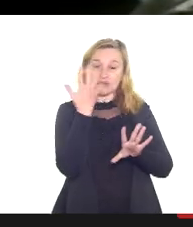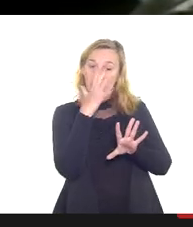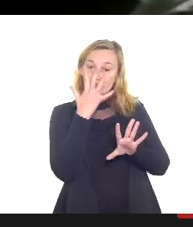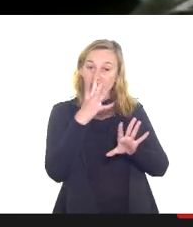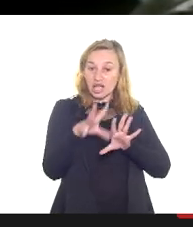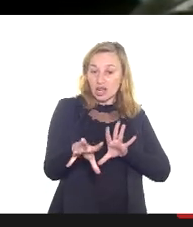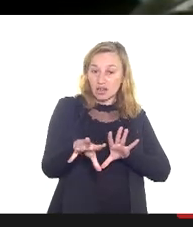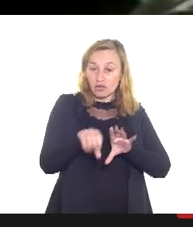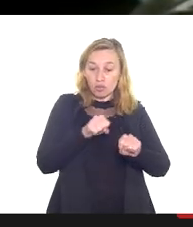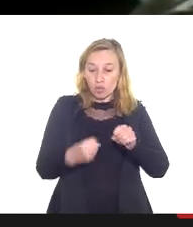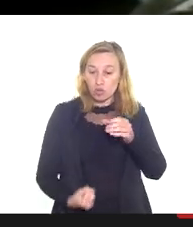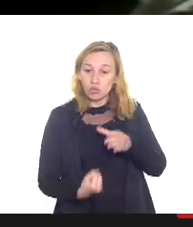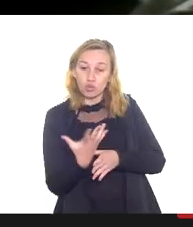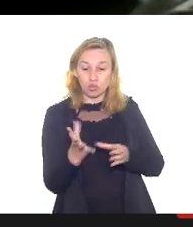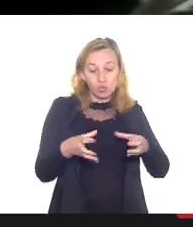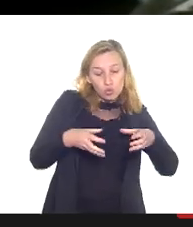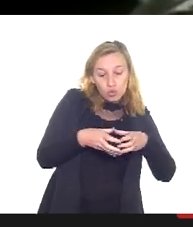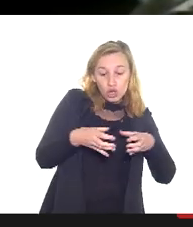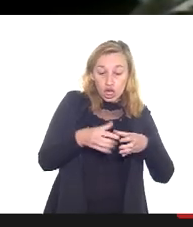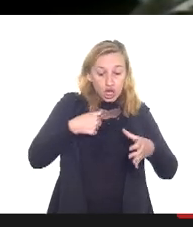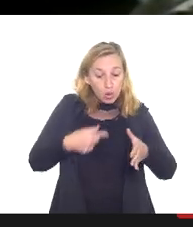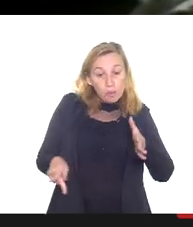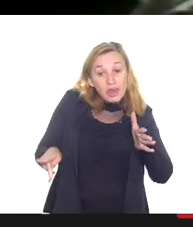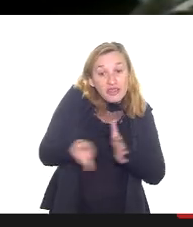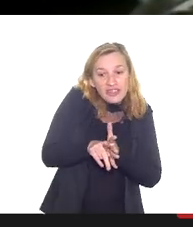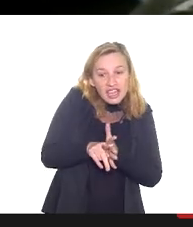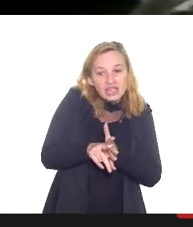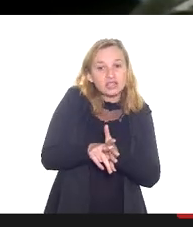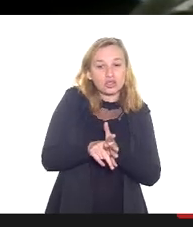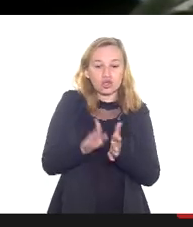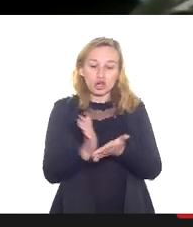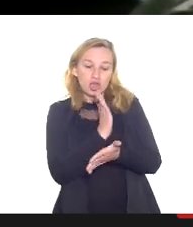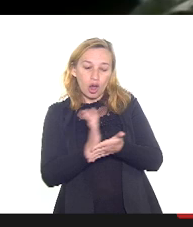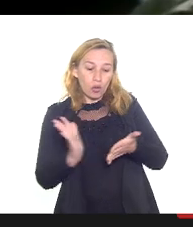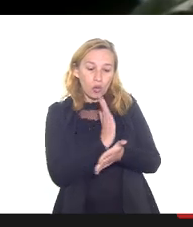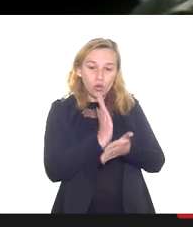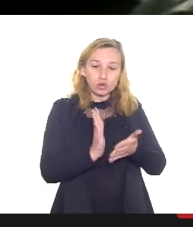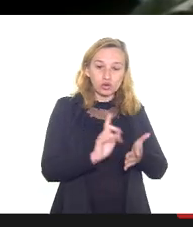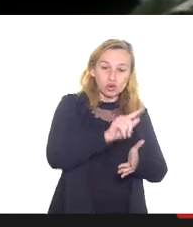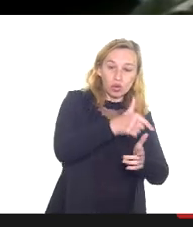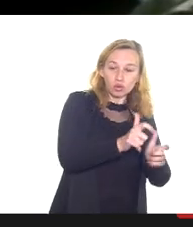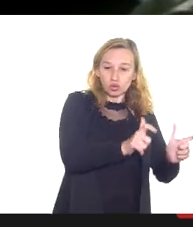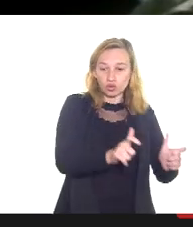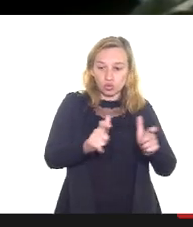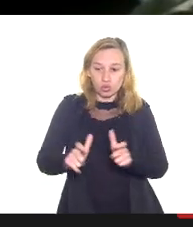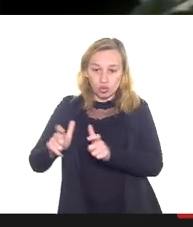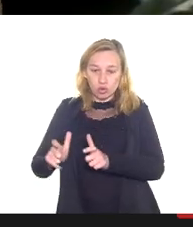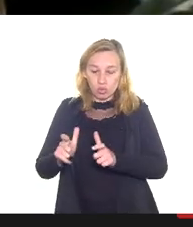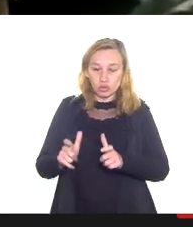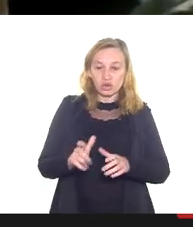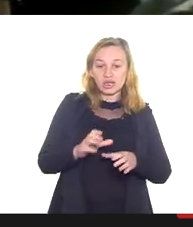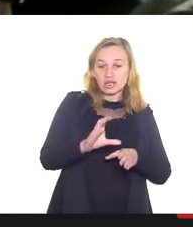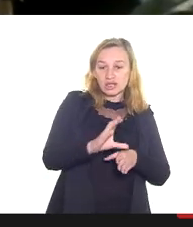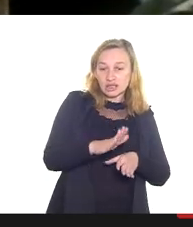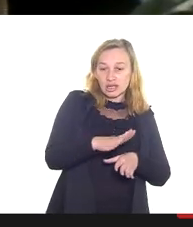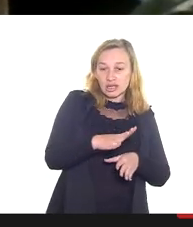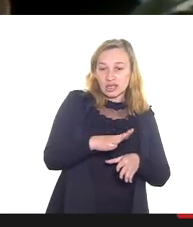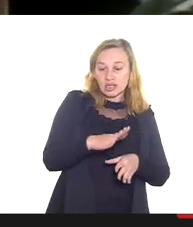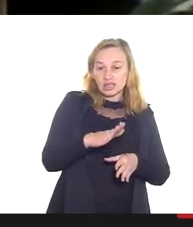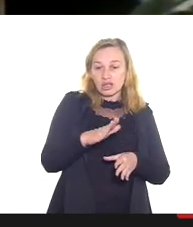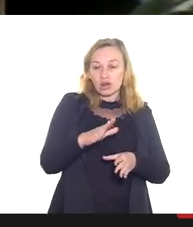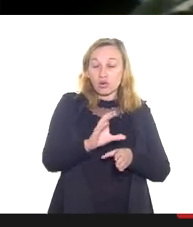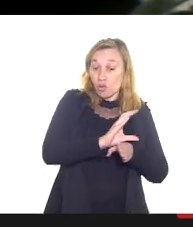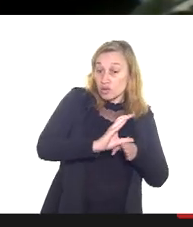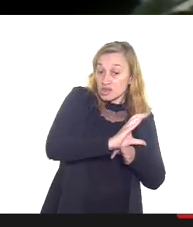uma comissão da qual eu faço parte, com alguns membros da Câmara Básica do Conselho e